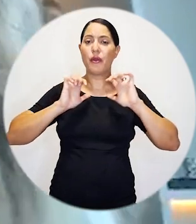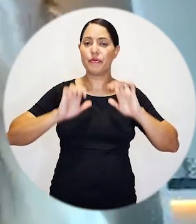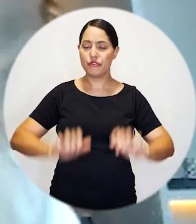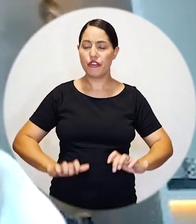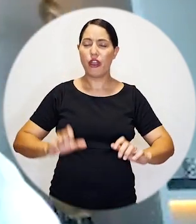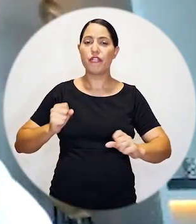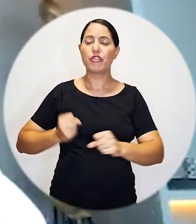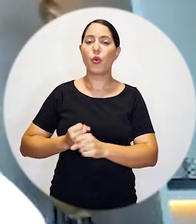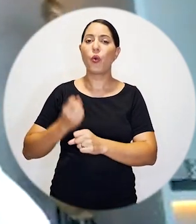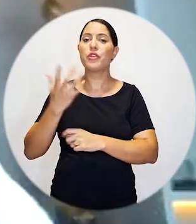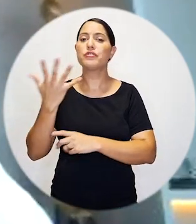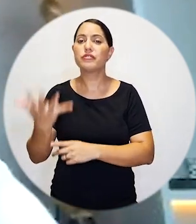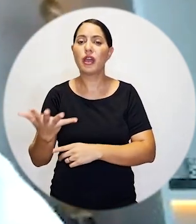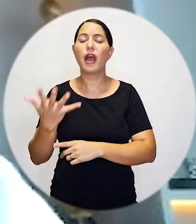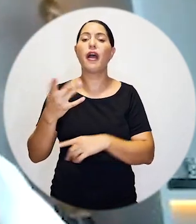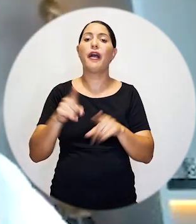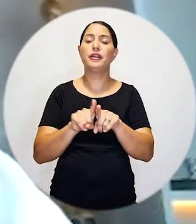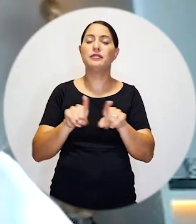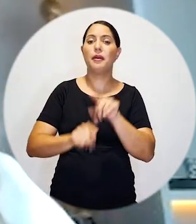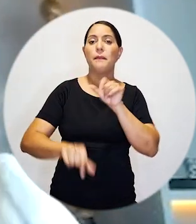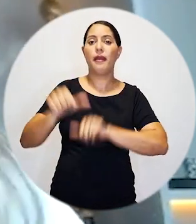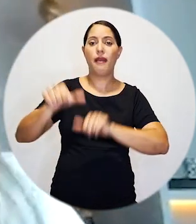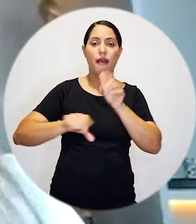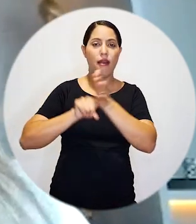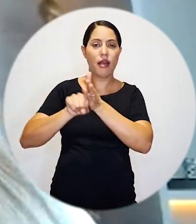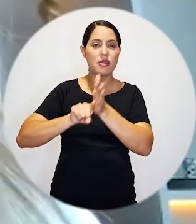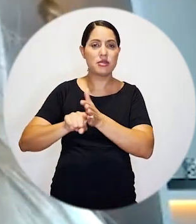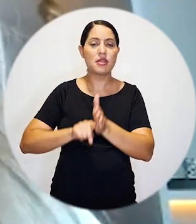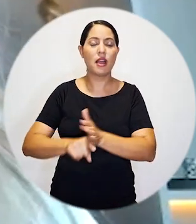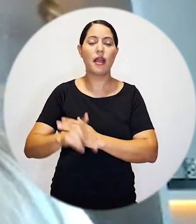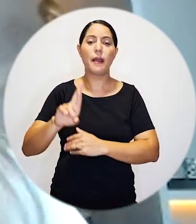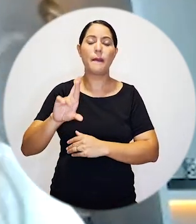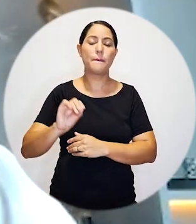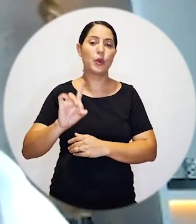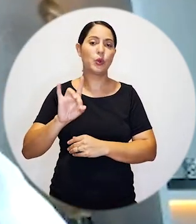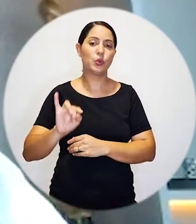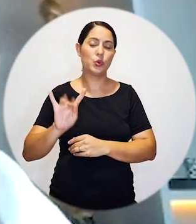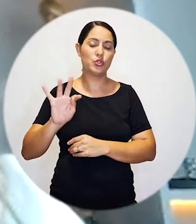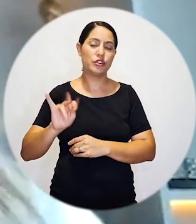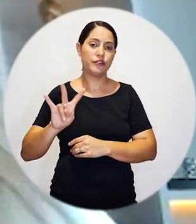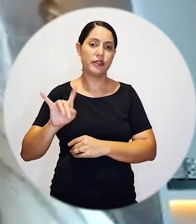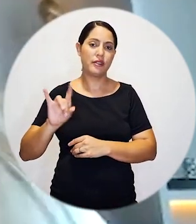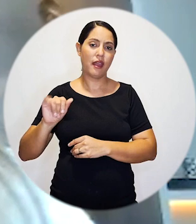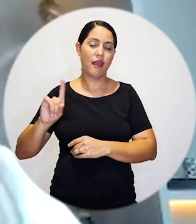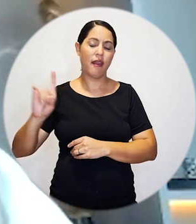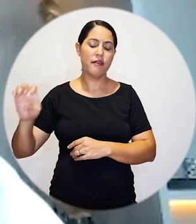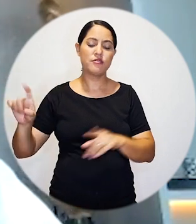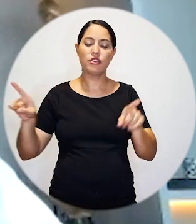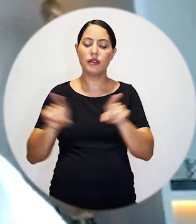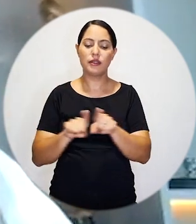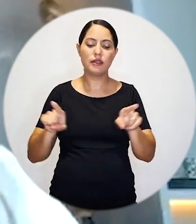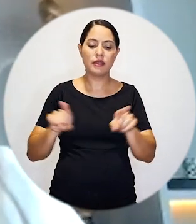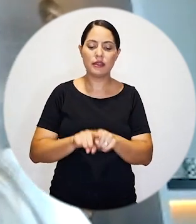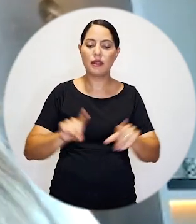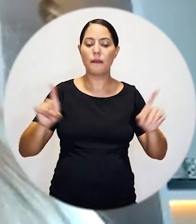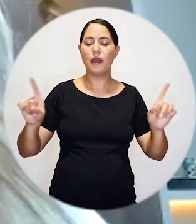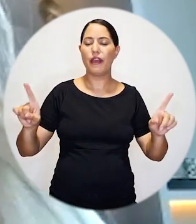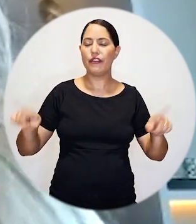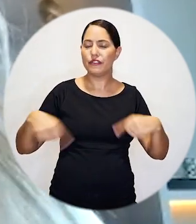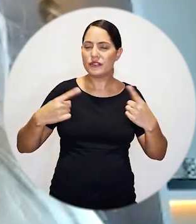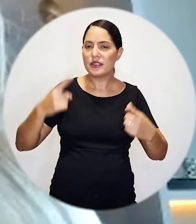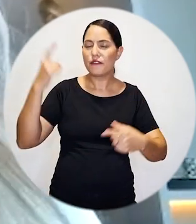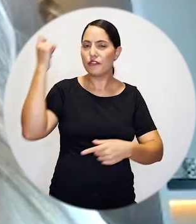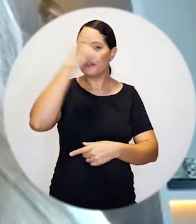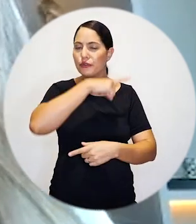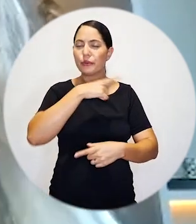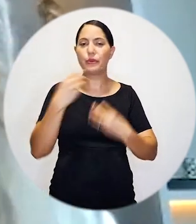de ética, para aferir também questão de produtividade, as necessidades, as dificuldades do pessoal,